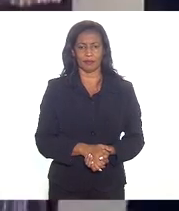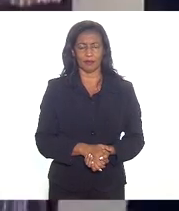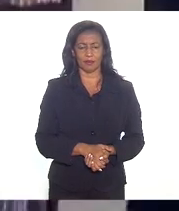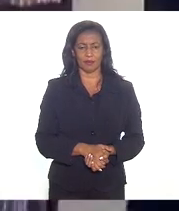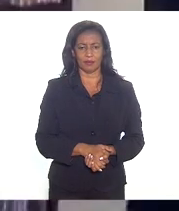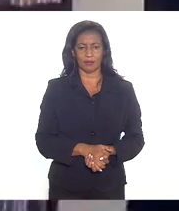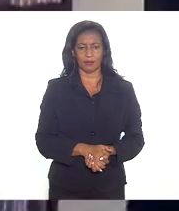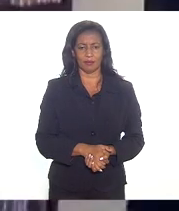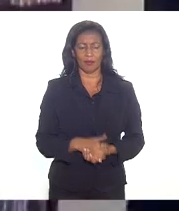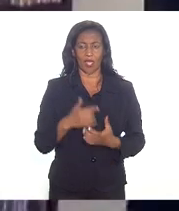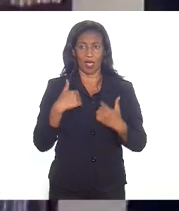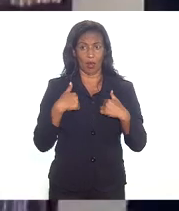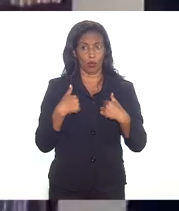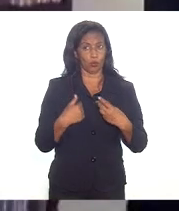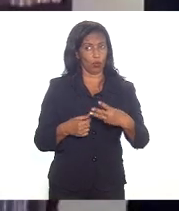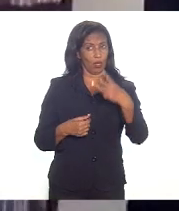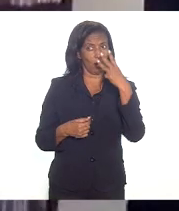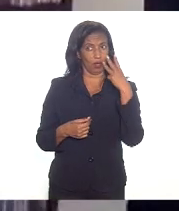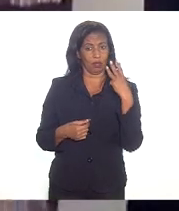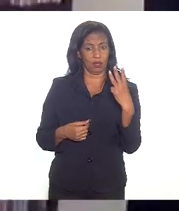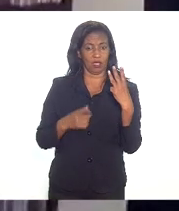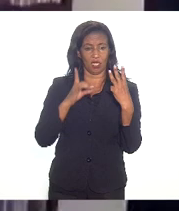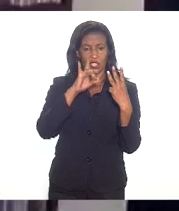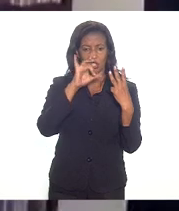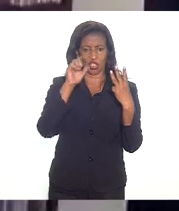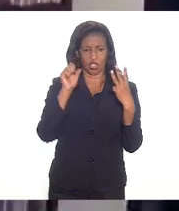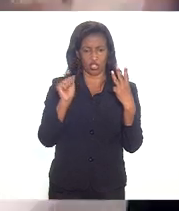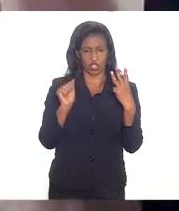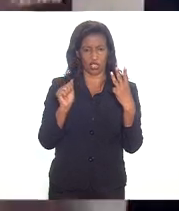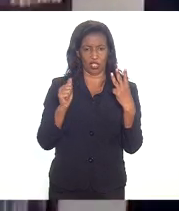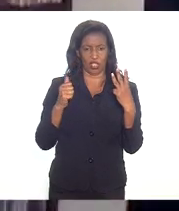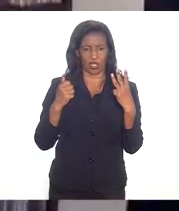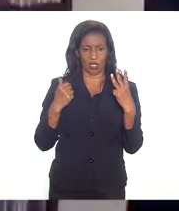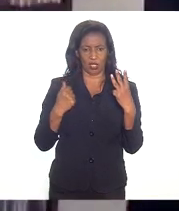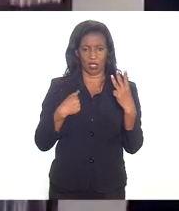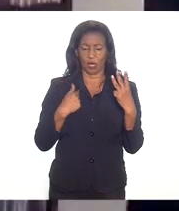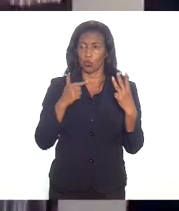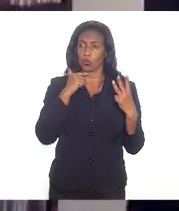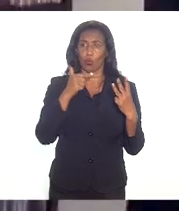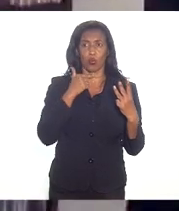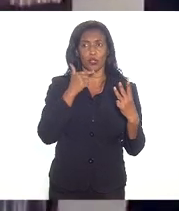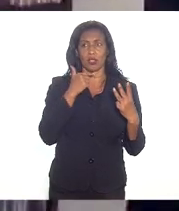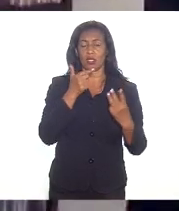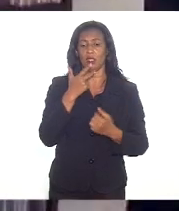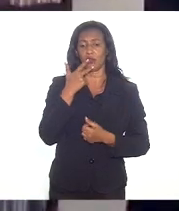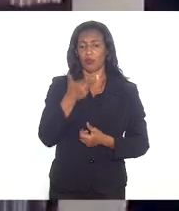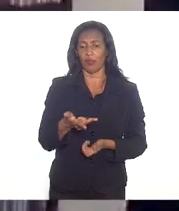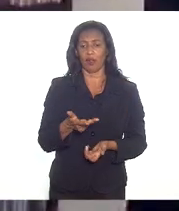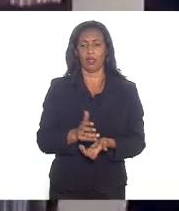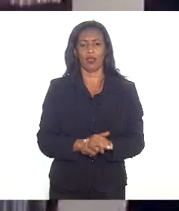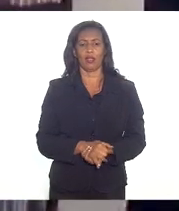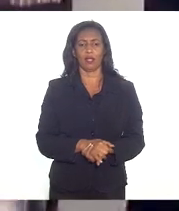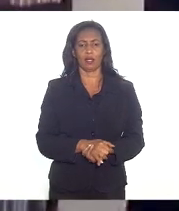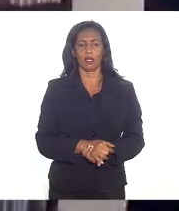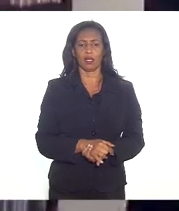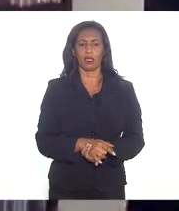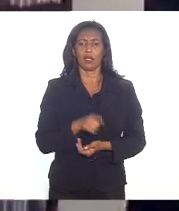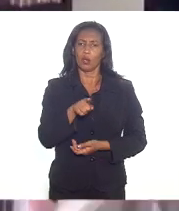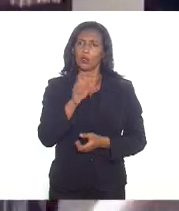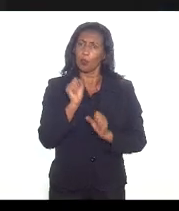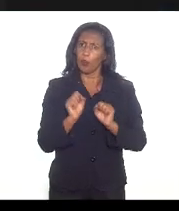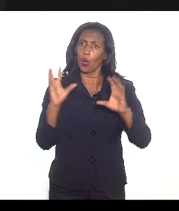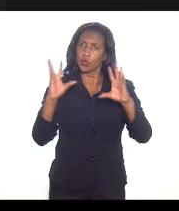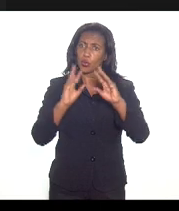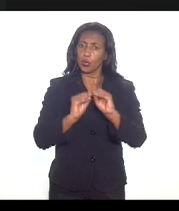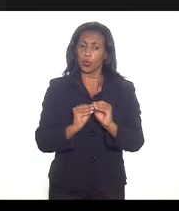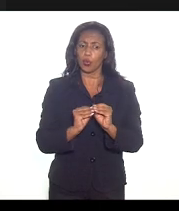Há três dias que eu estou querendo fazer esse tipo de intervenção, não estou conseguindo. Não, deputado, pode concluir.